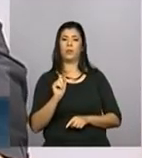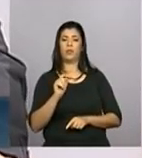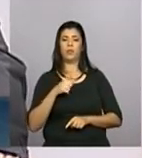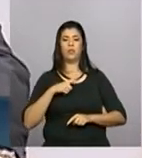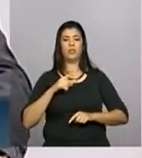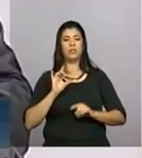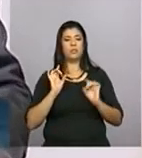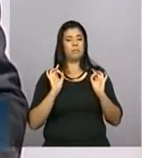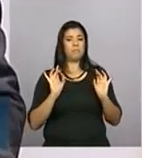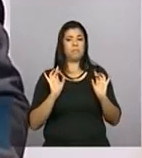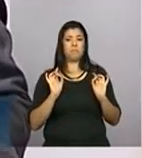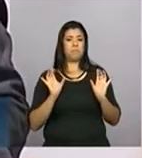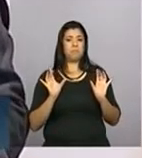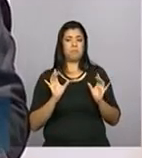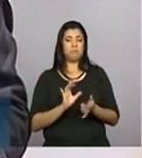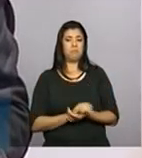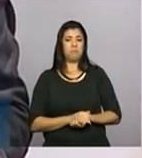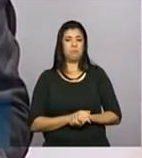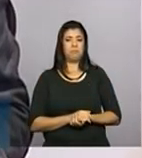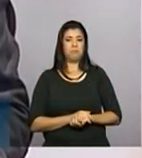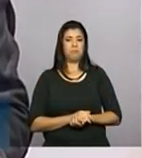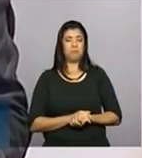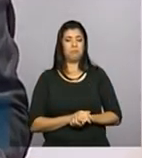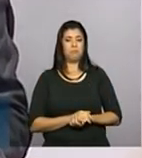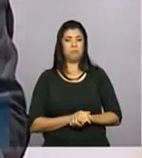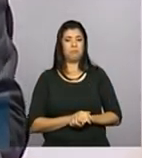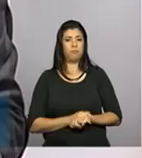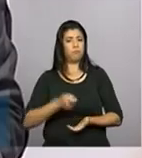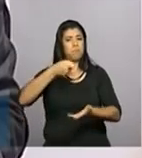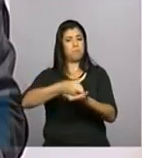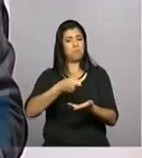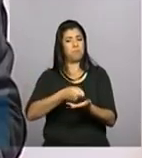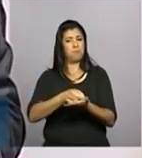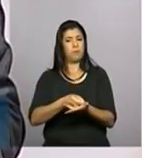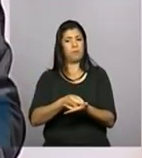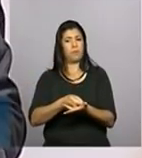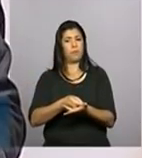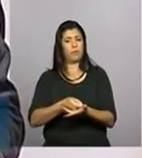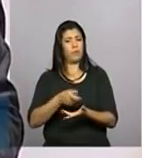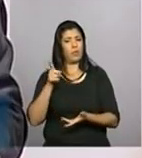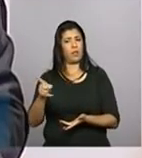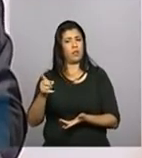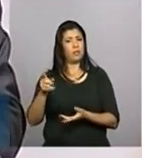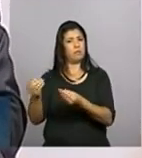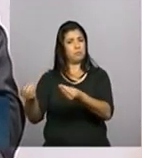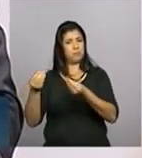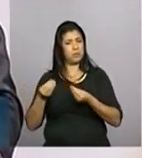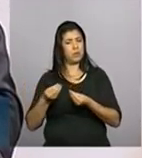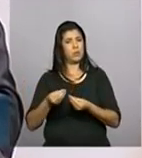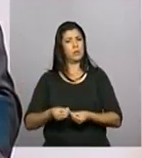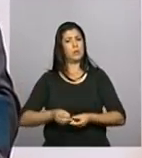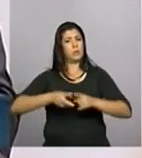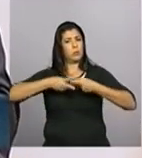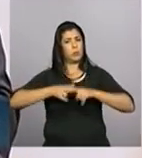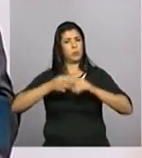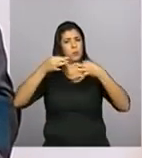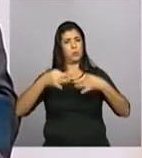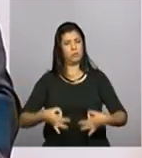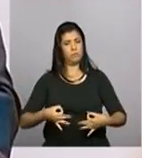de maneira incisiva, de maneira correta,